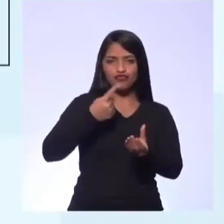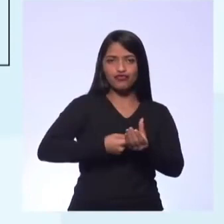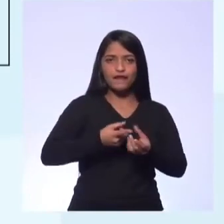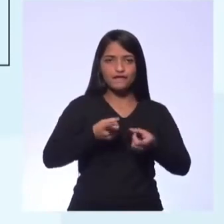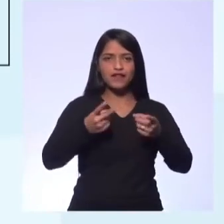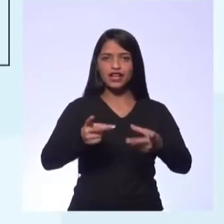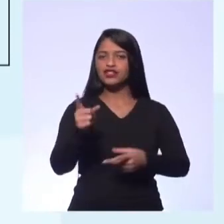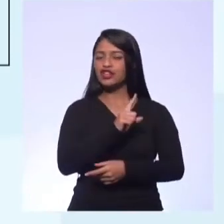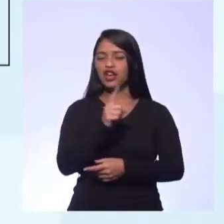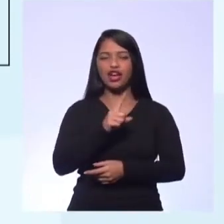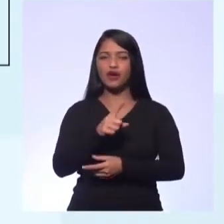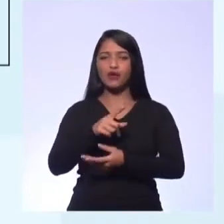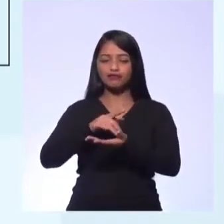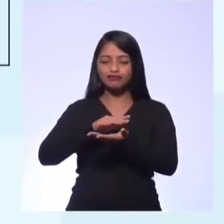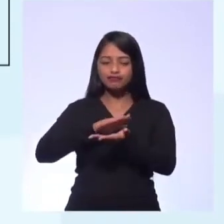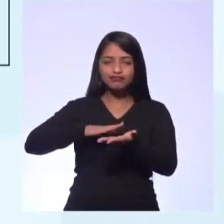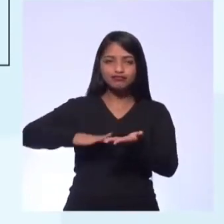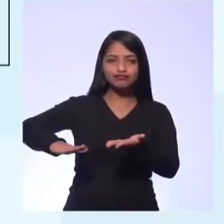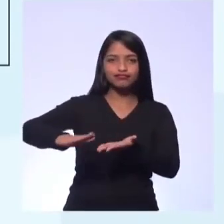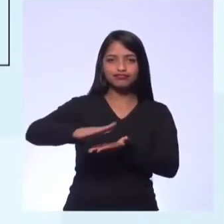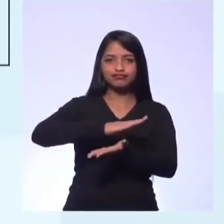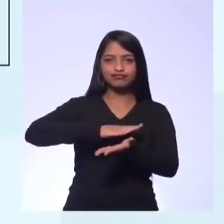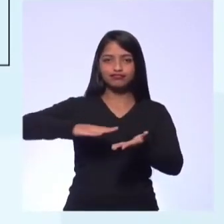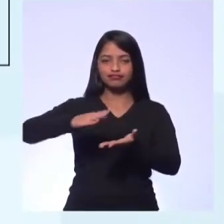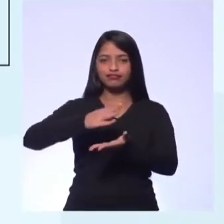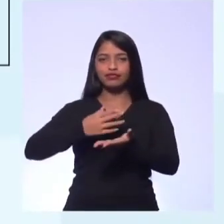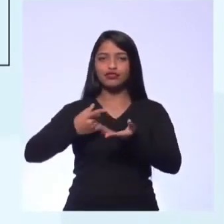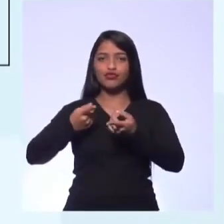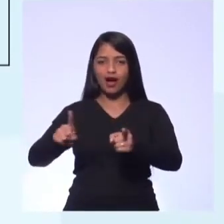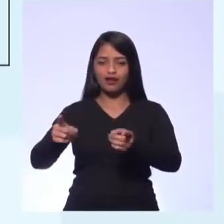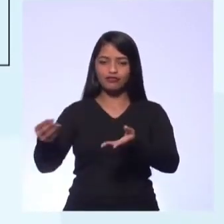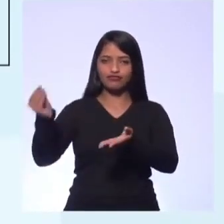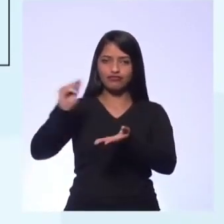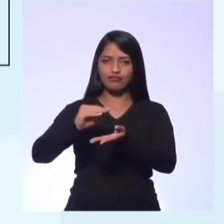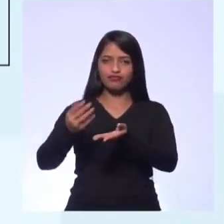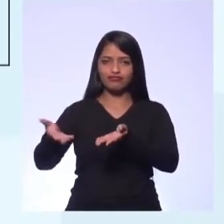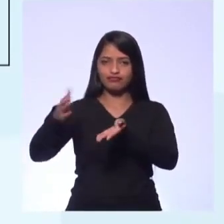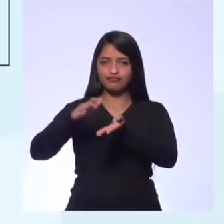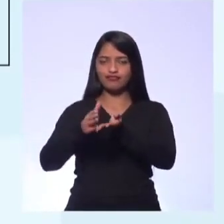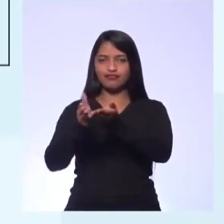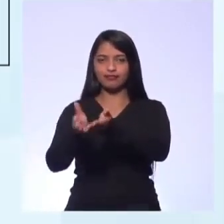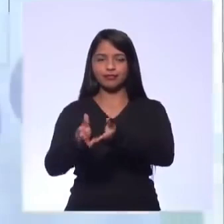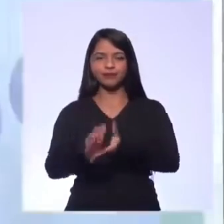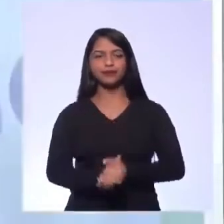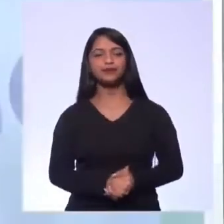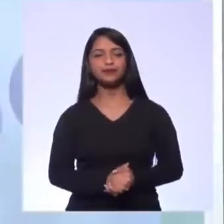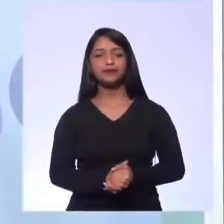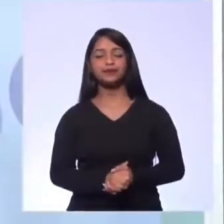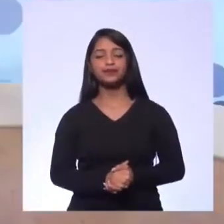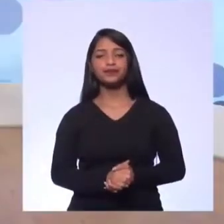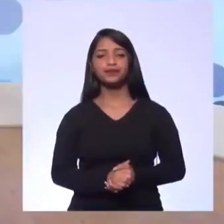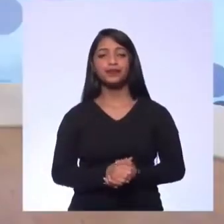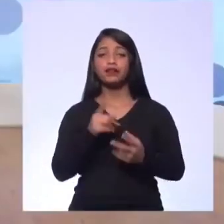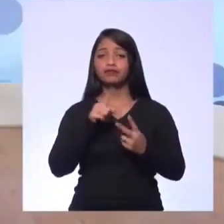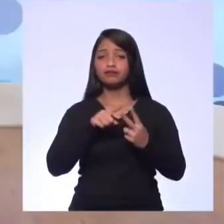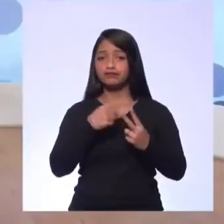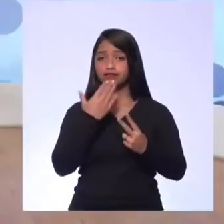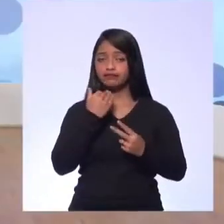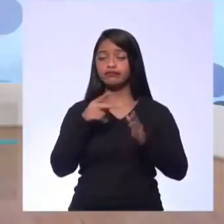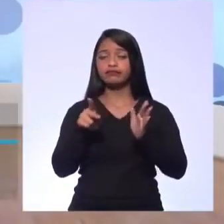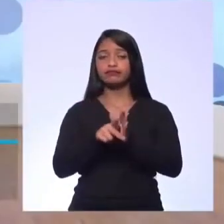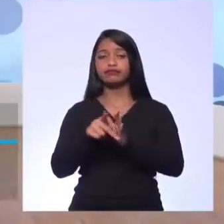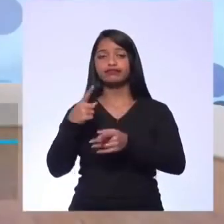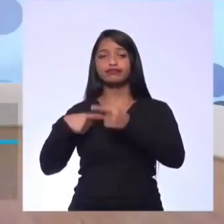Naquela coisa redonda. É isso. Então, strapazzata and gyro are Greek dishes. Strapazzata e gyro